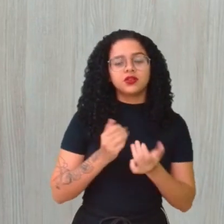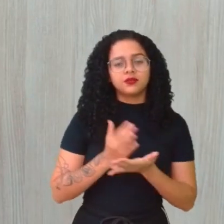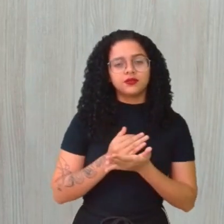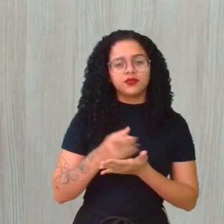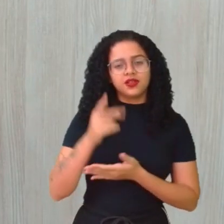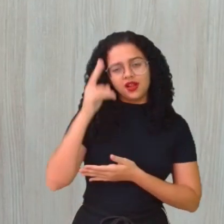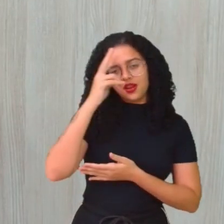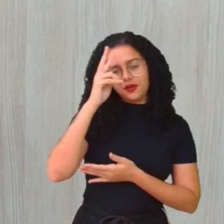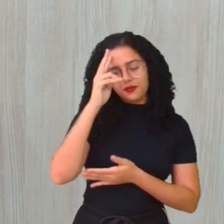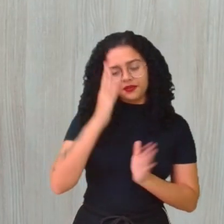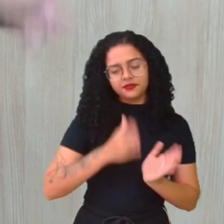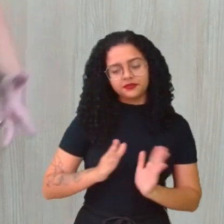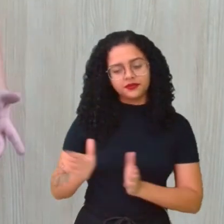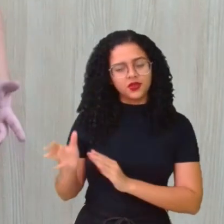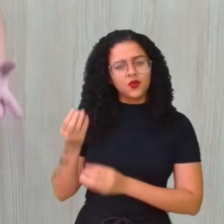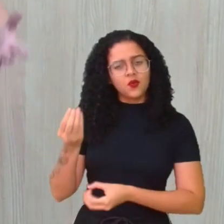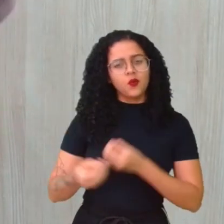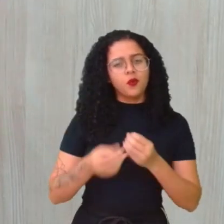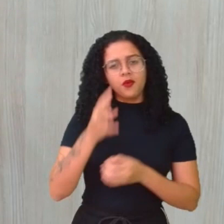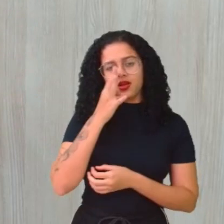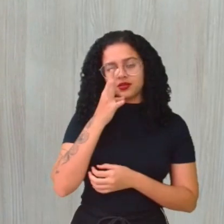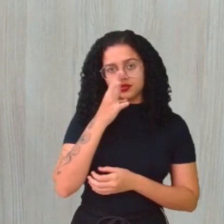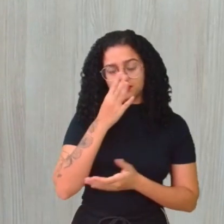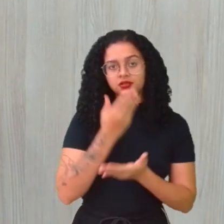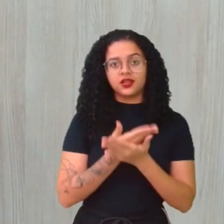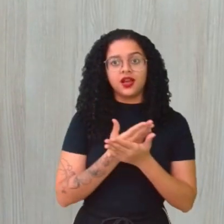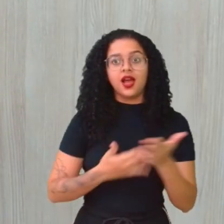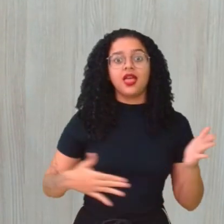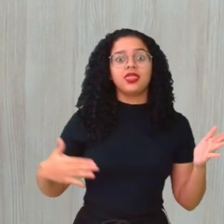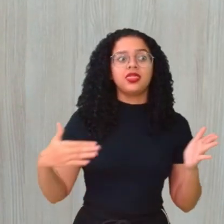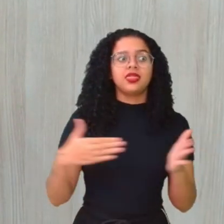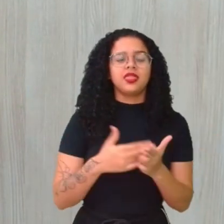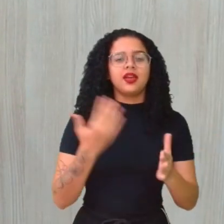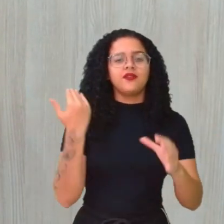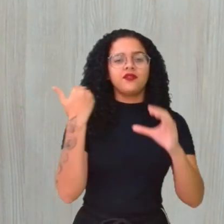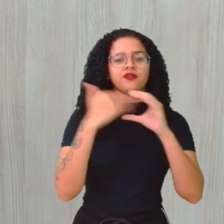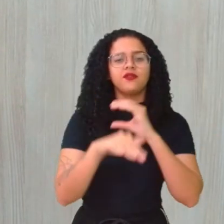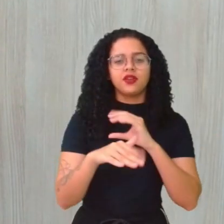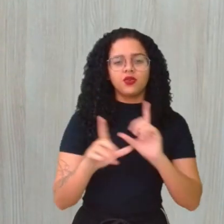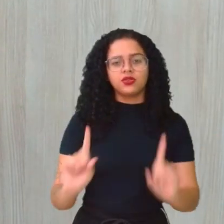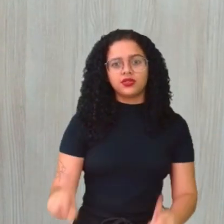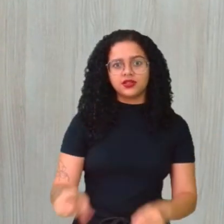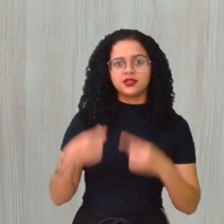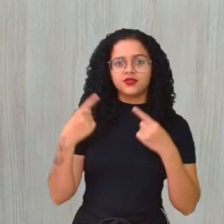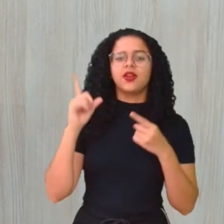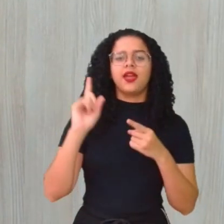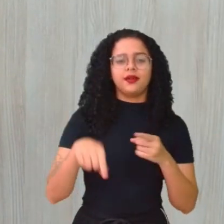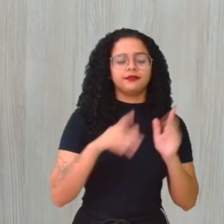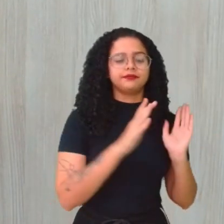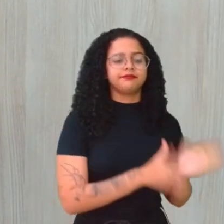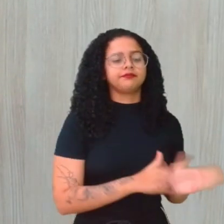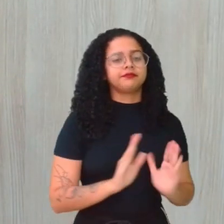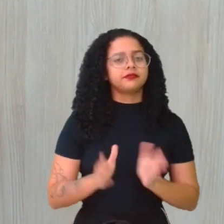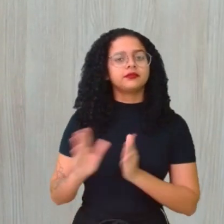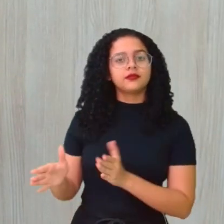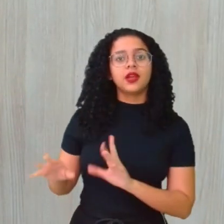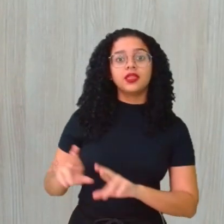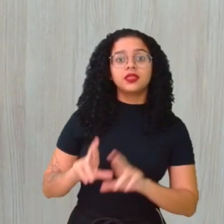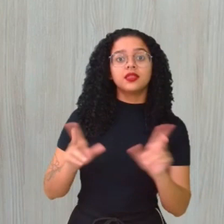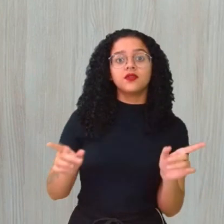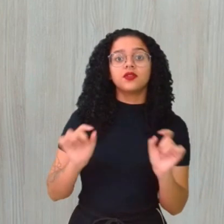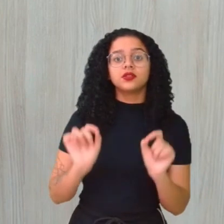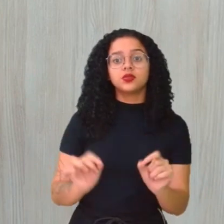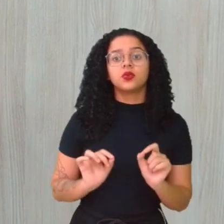passo a passo, de como você assiste a aula até enviar lá o desafio. É o passo a passo, né? Exatamente. A diferença,